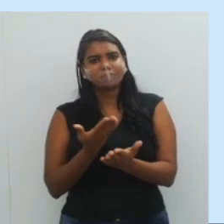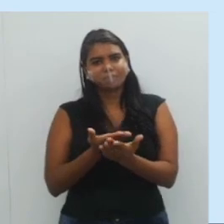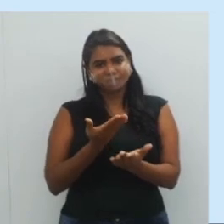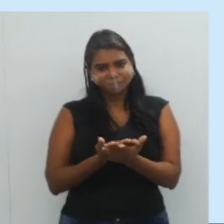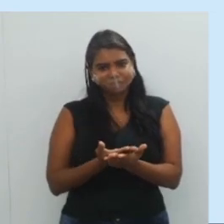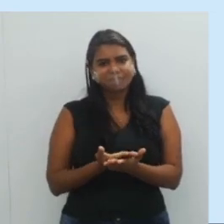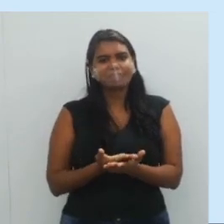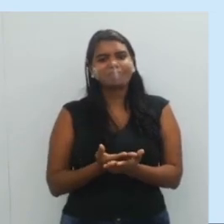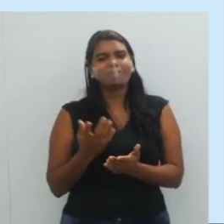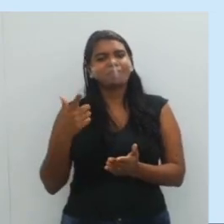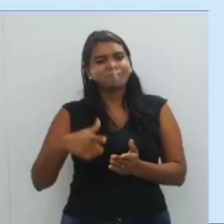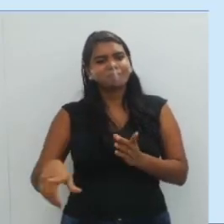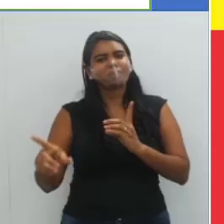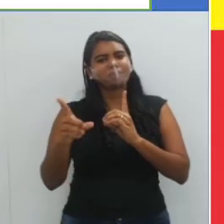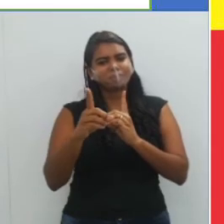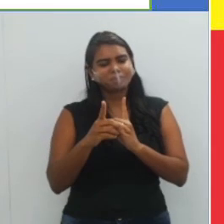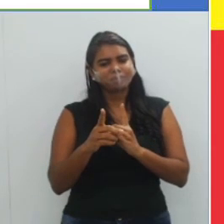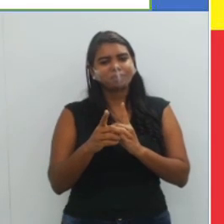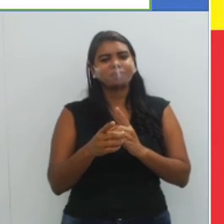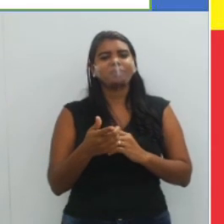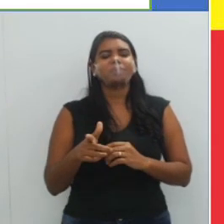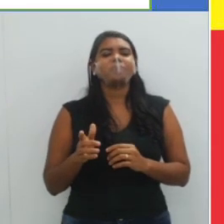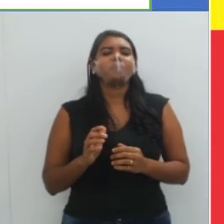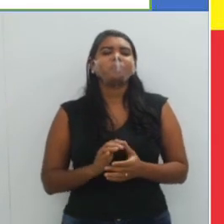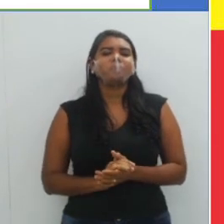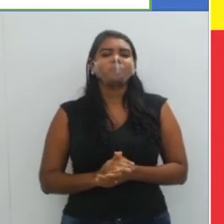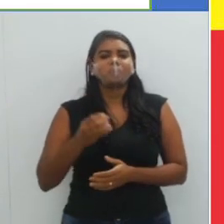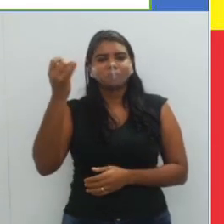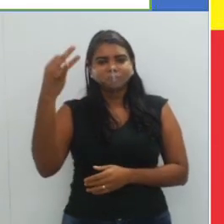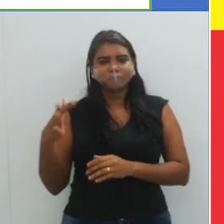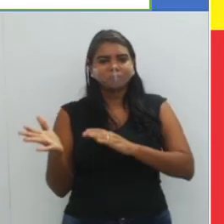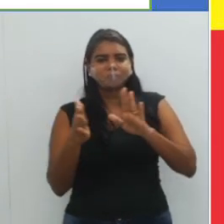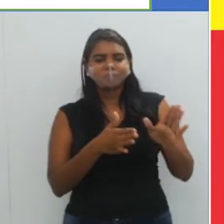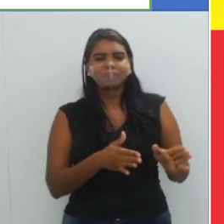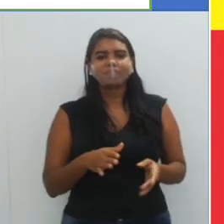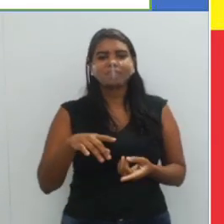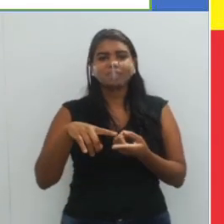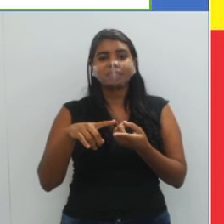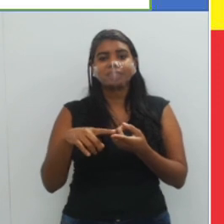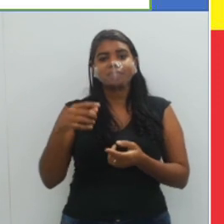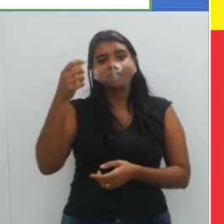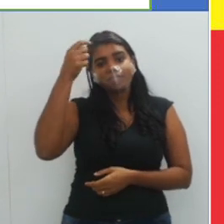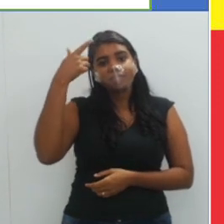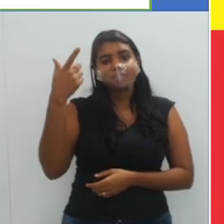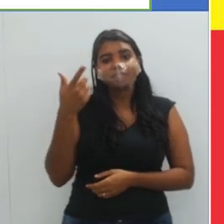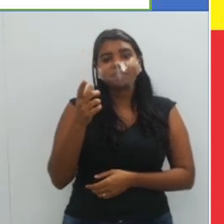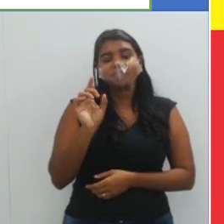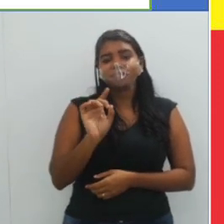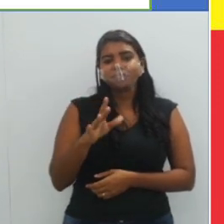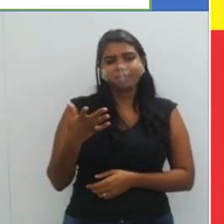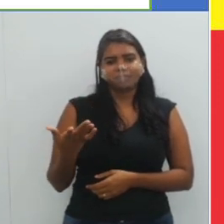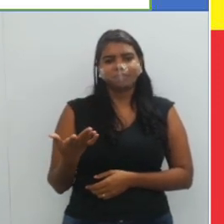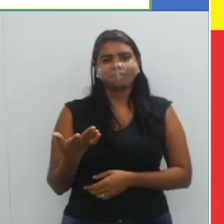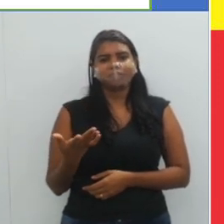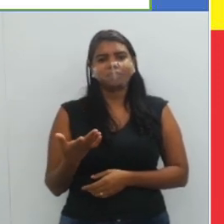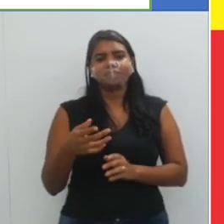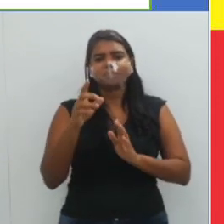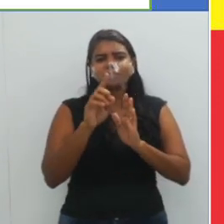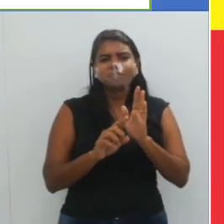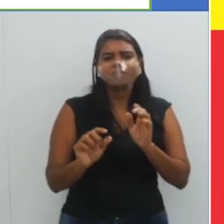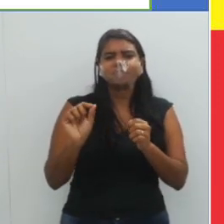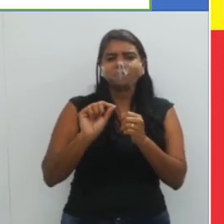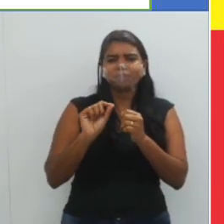aulas, nossos próximos encontros. Outro ponto, isso vale também para a consciência, não só de seus deveres,